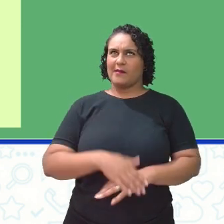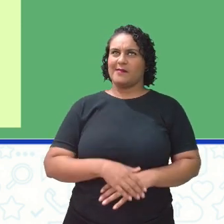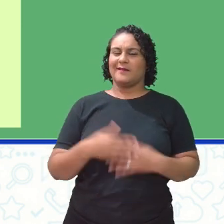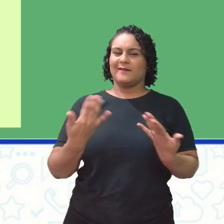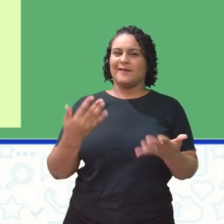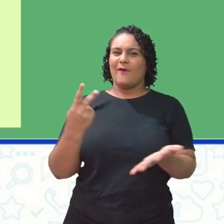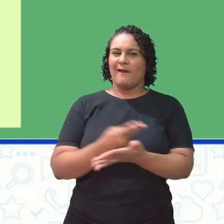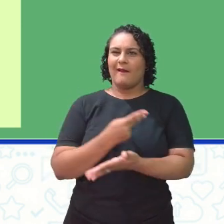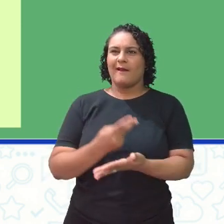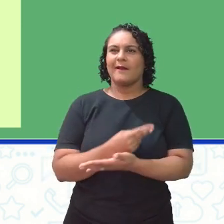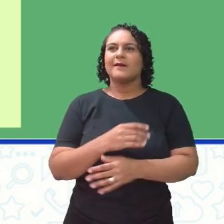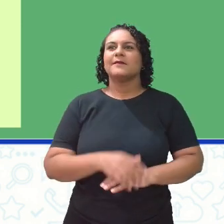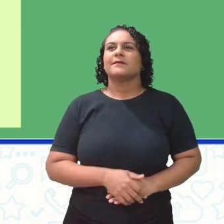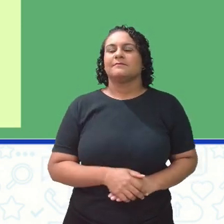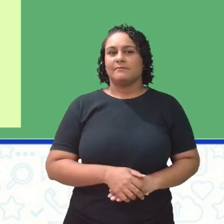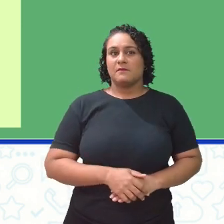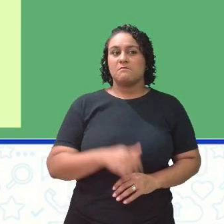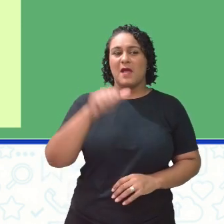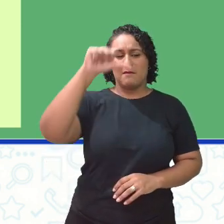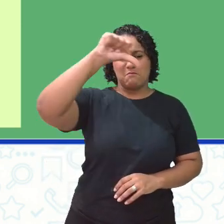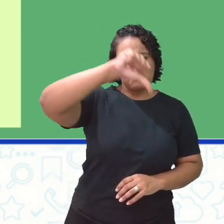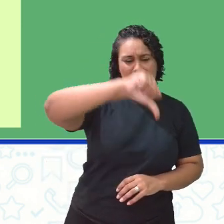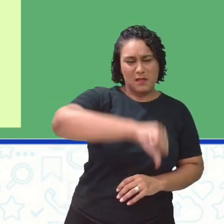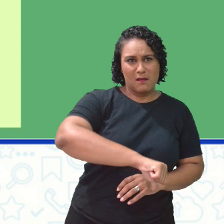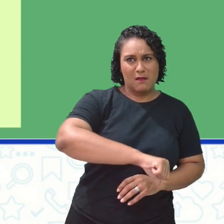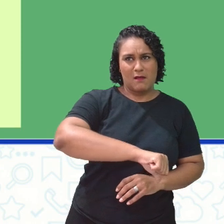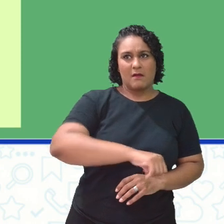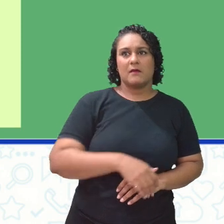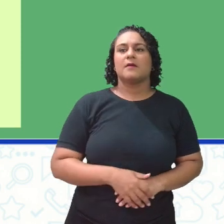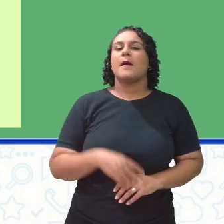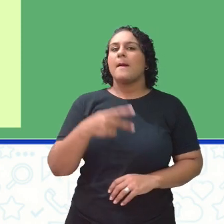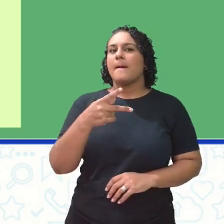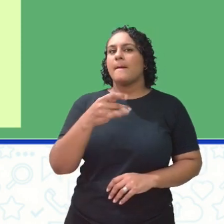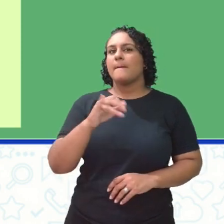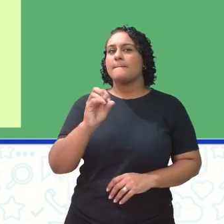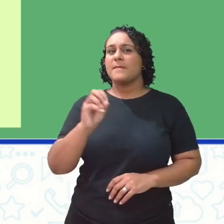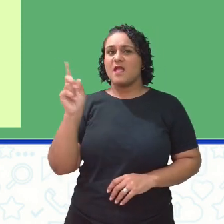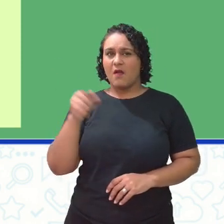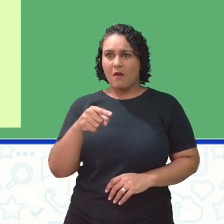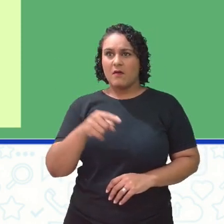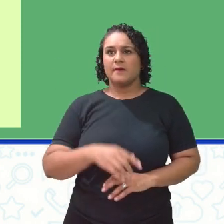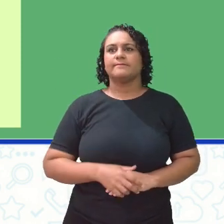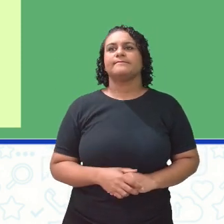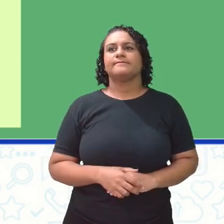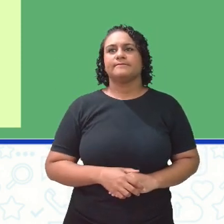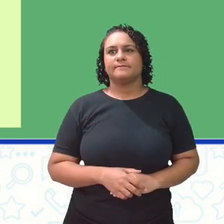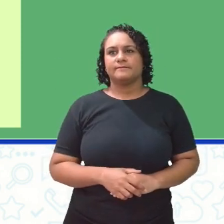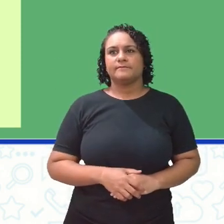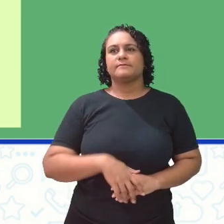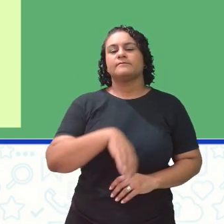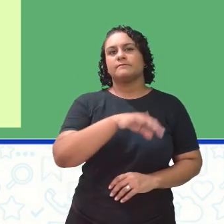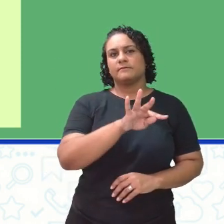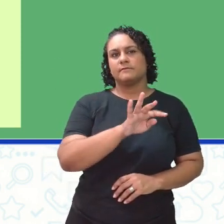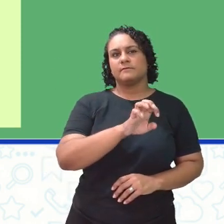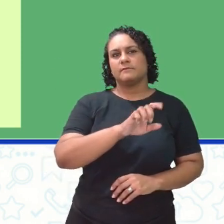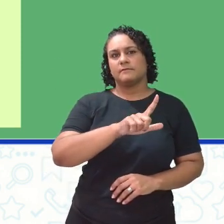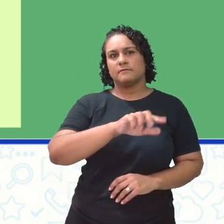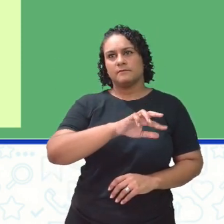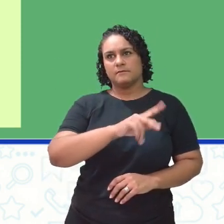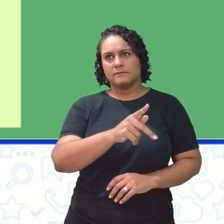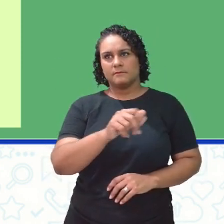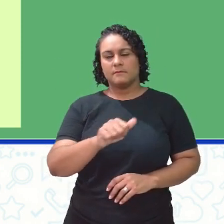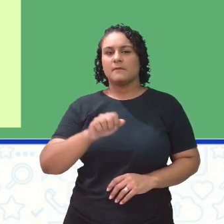variação. Para pior, dizem pior. Para telha, dizem